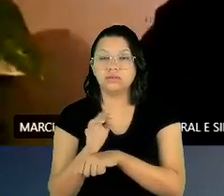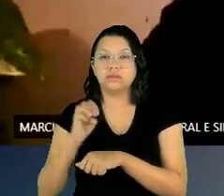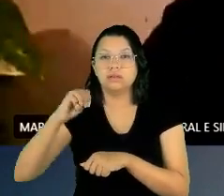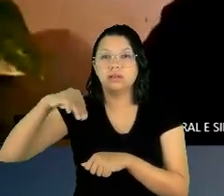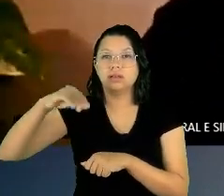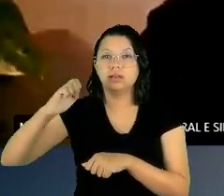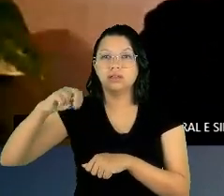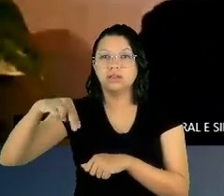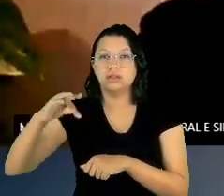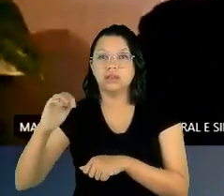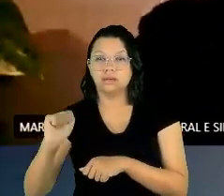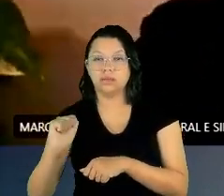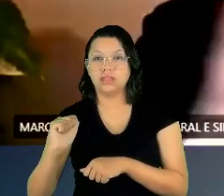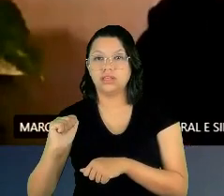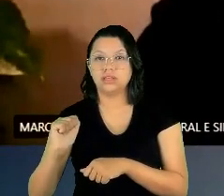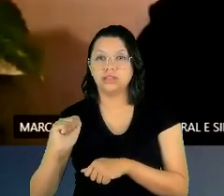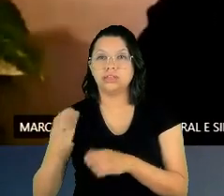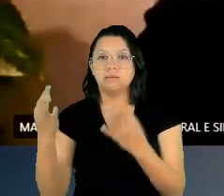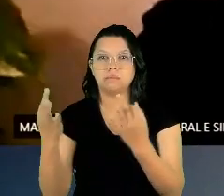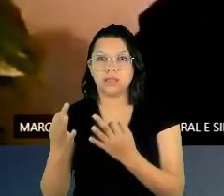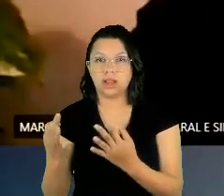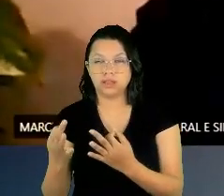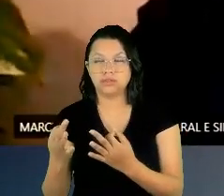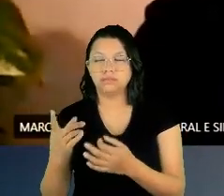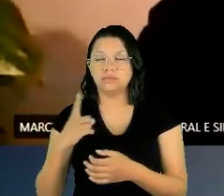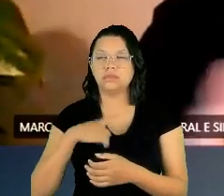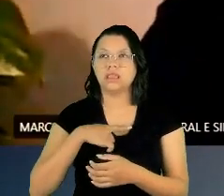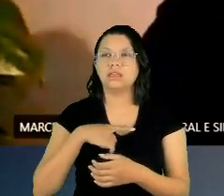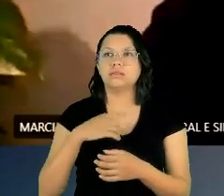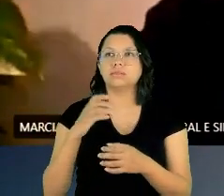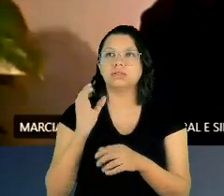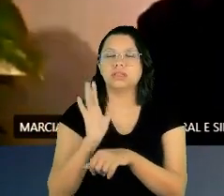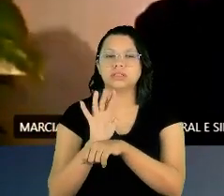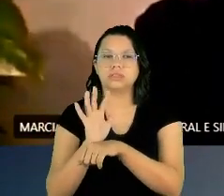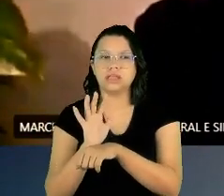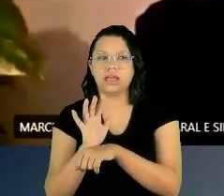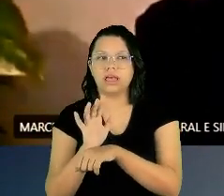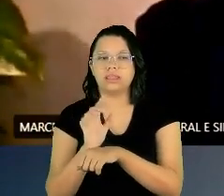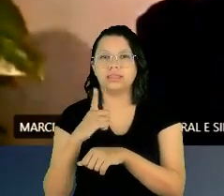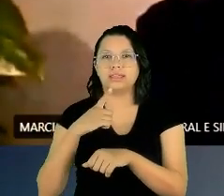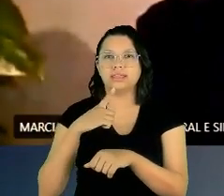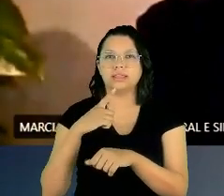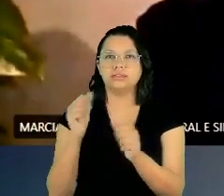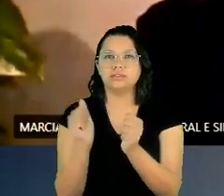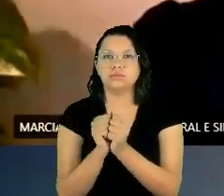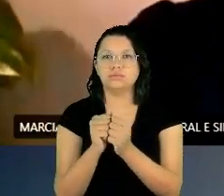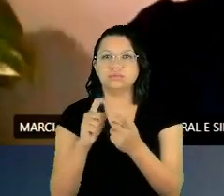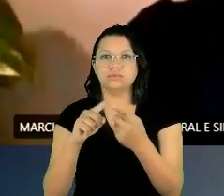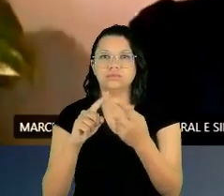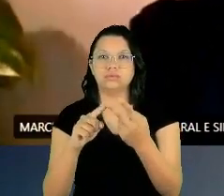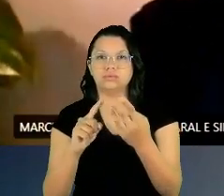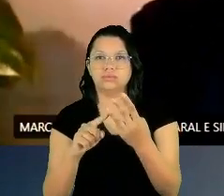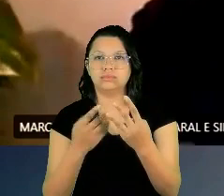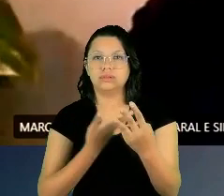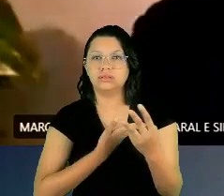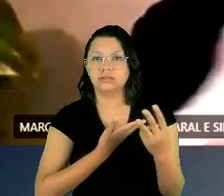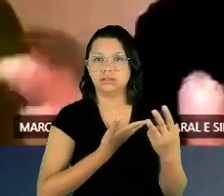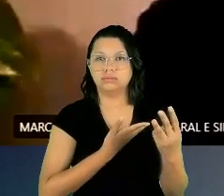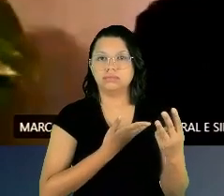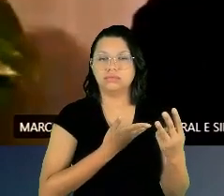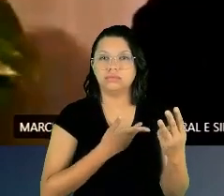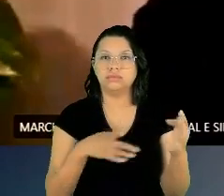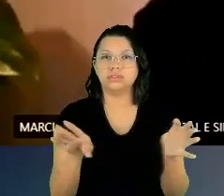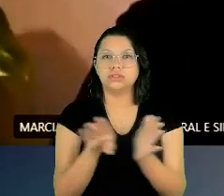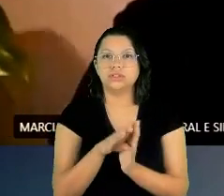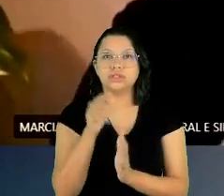que fala do John Nash, e há uma cena em que ele está com 3 amigos num